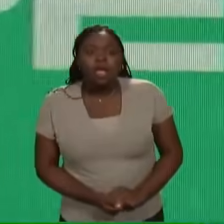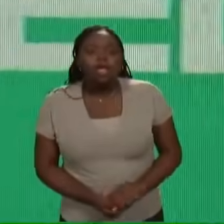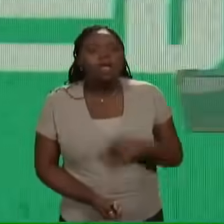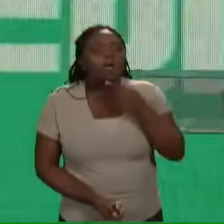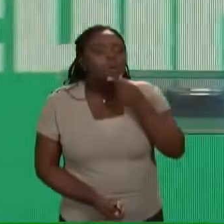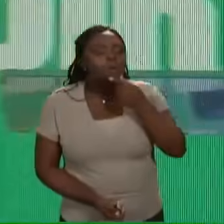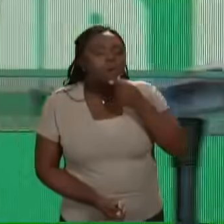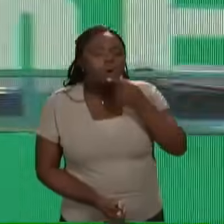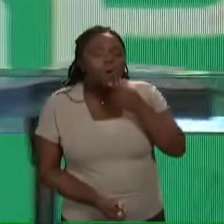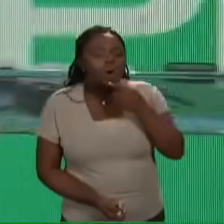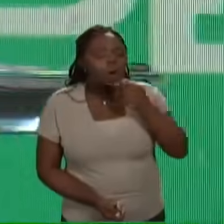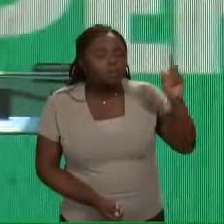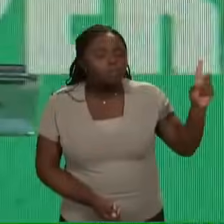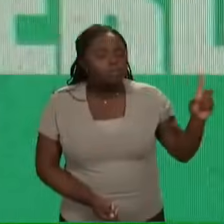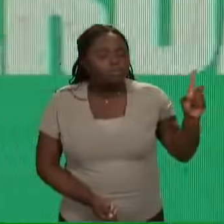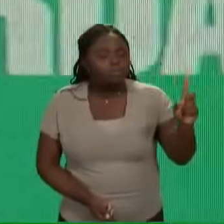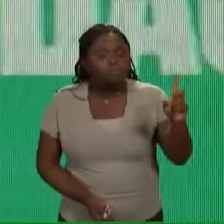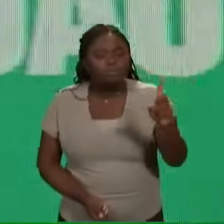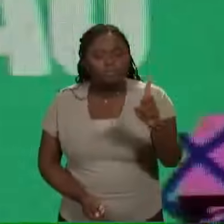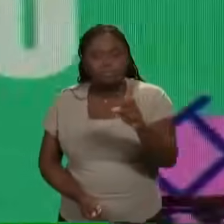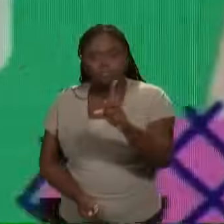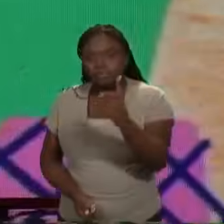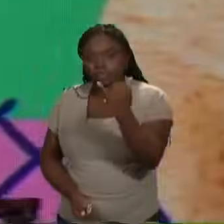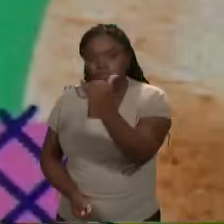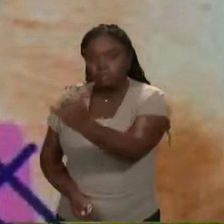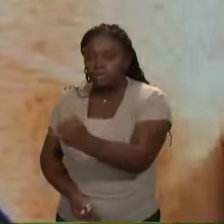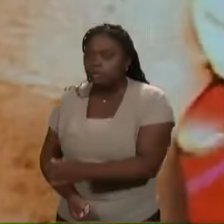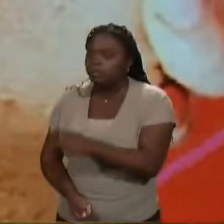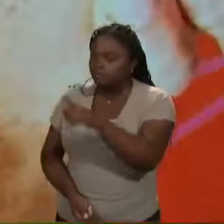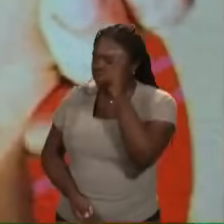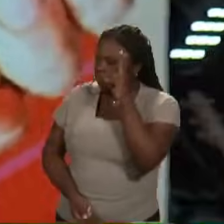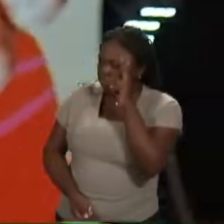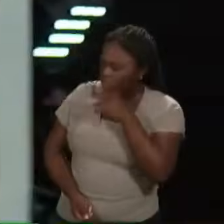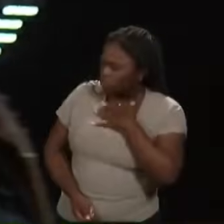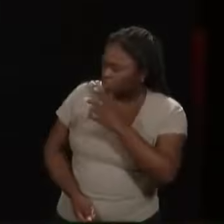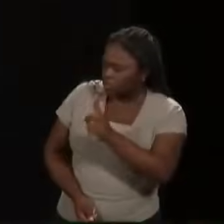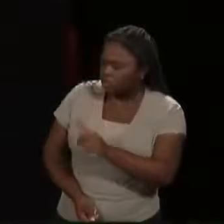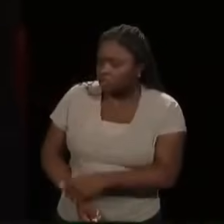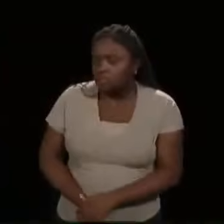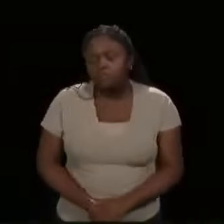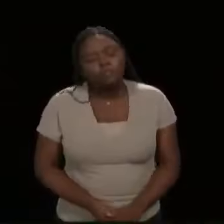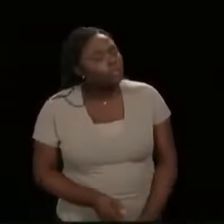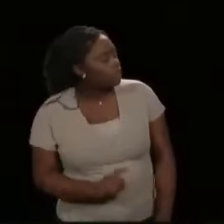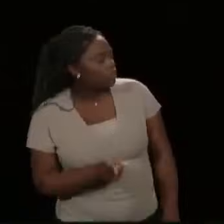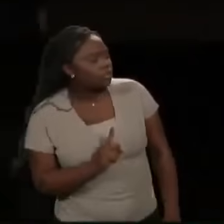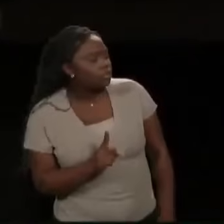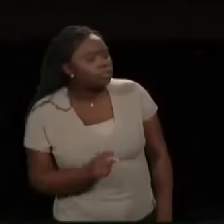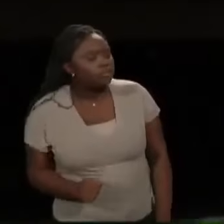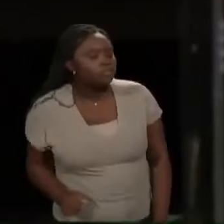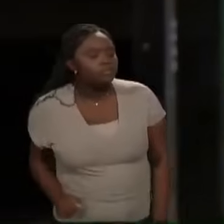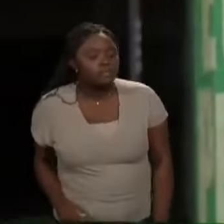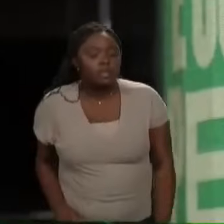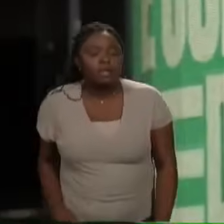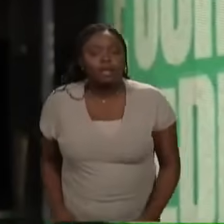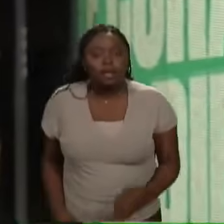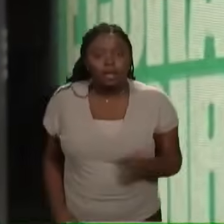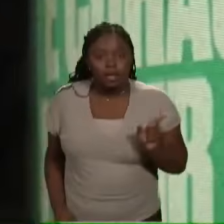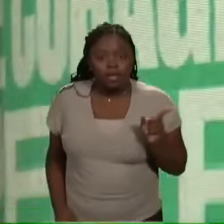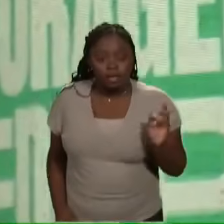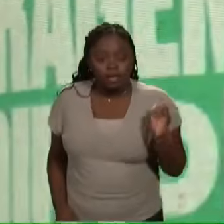com o cabelo branco, vem até ela, fala assim: você não está lembrado de mim não? Ela falou: não. Ele falou